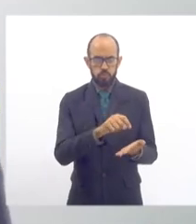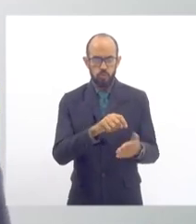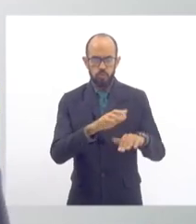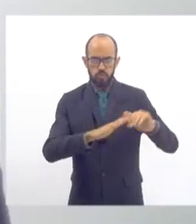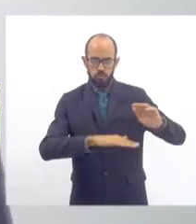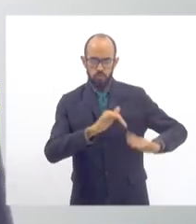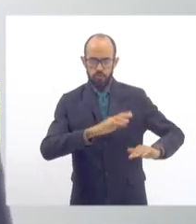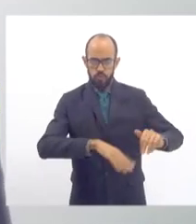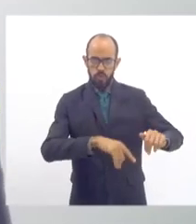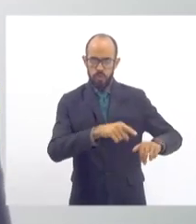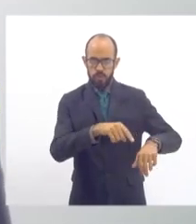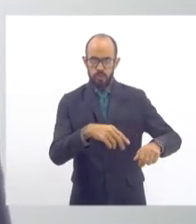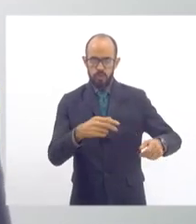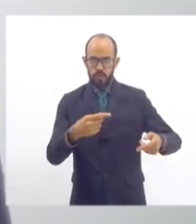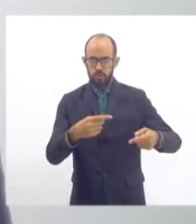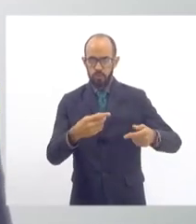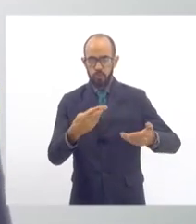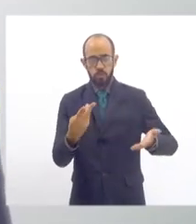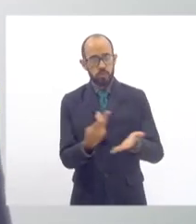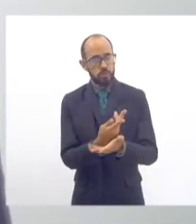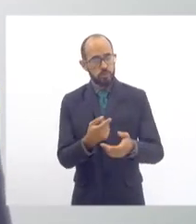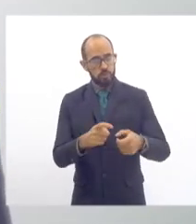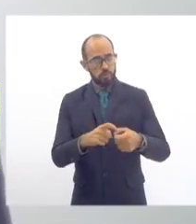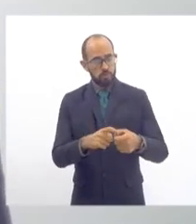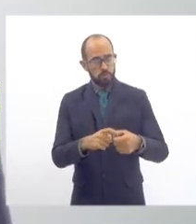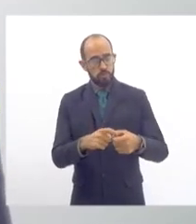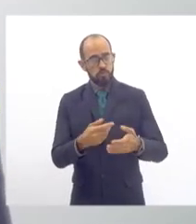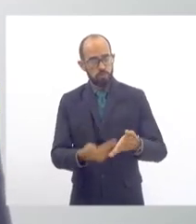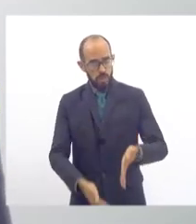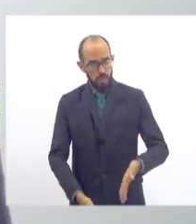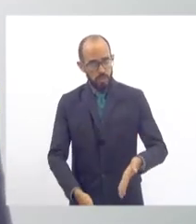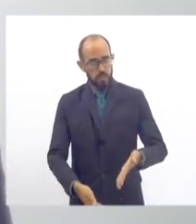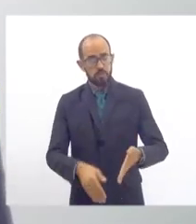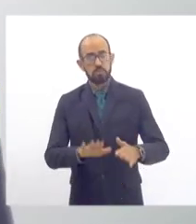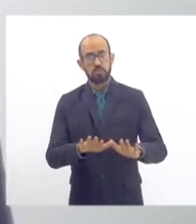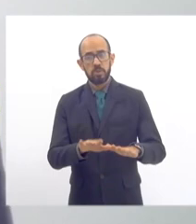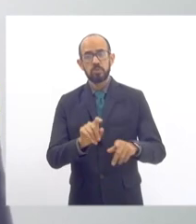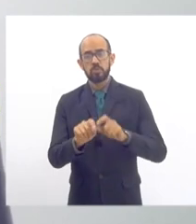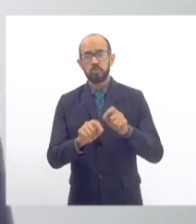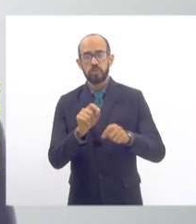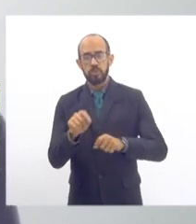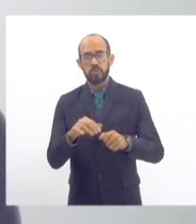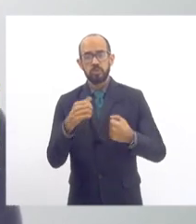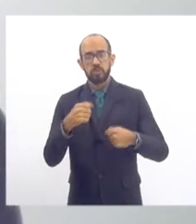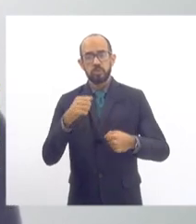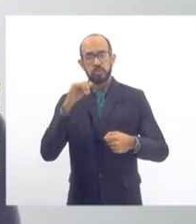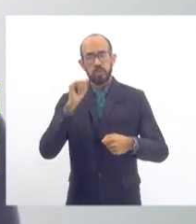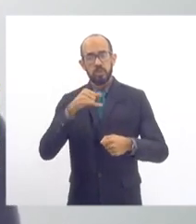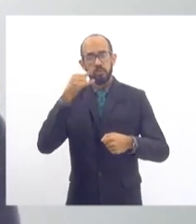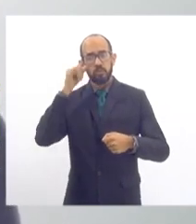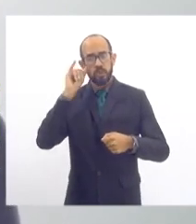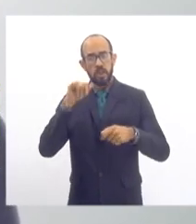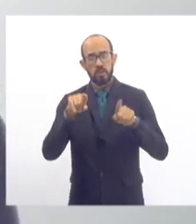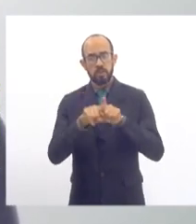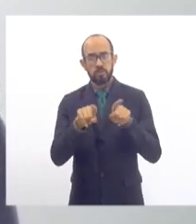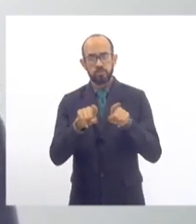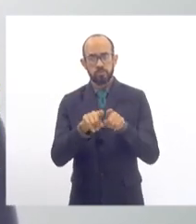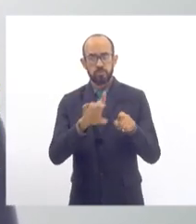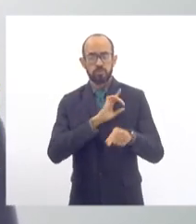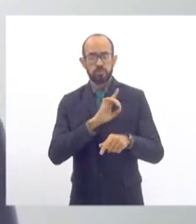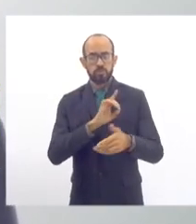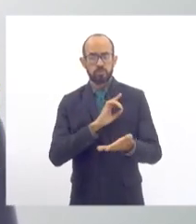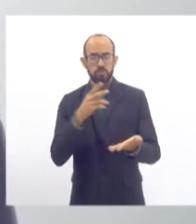a gente também tem que se debruçar sobre isso para que evite-se que o DETRAN ocorra a mesma coisa, porque a gente não tem feito